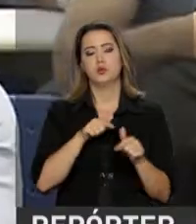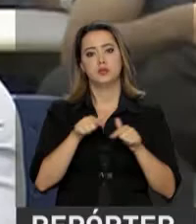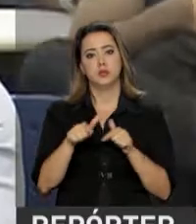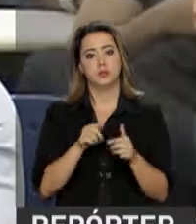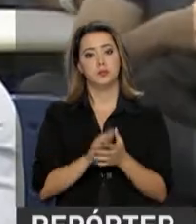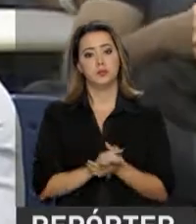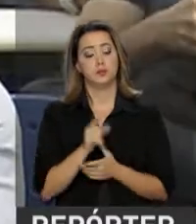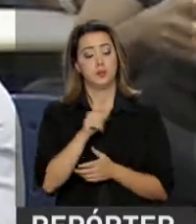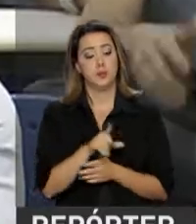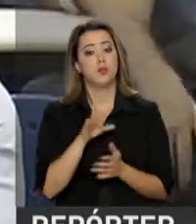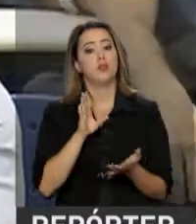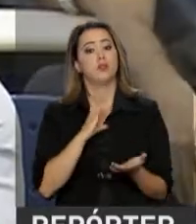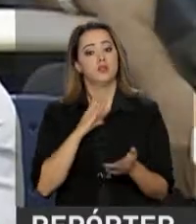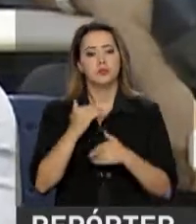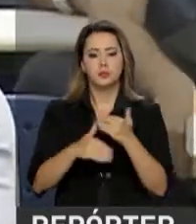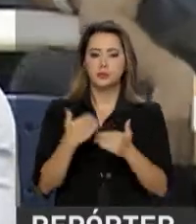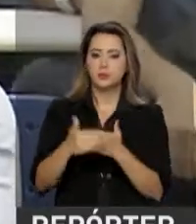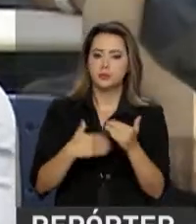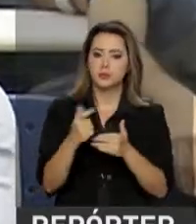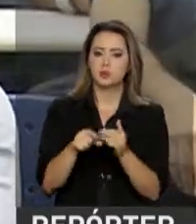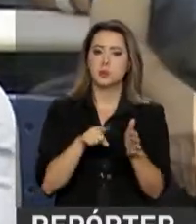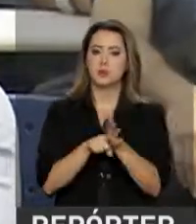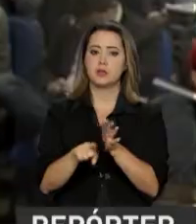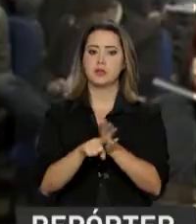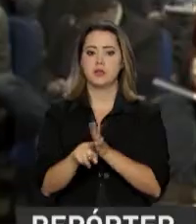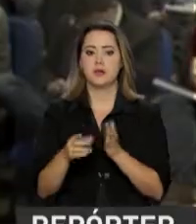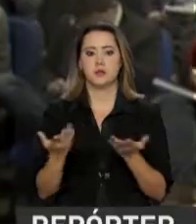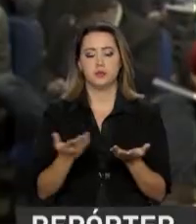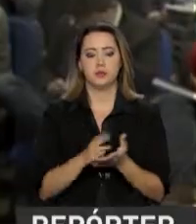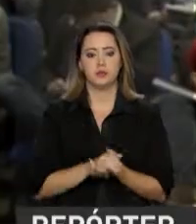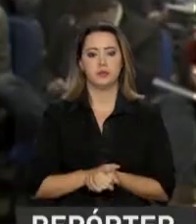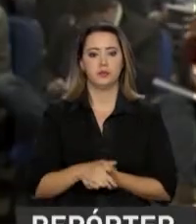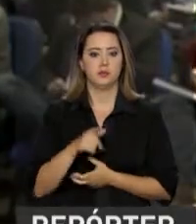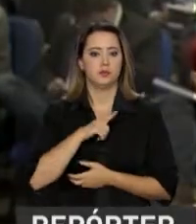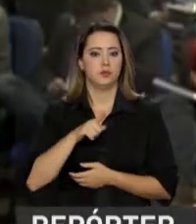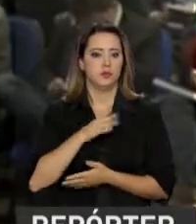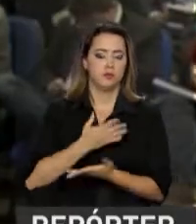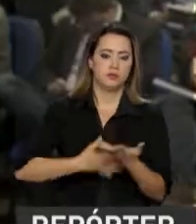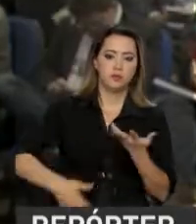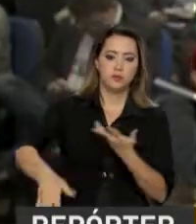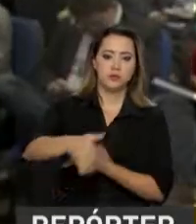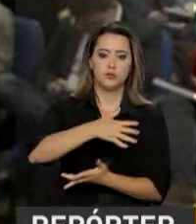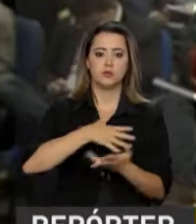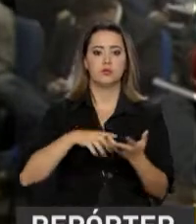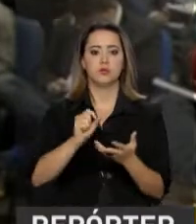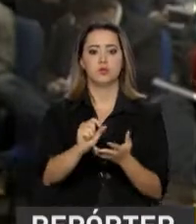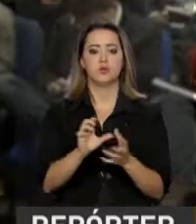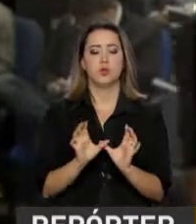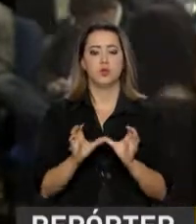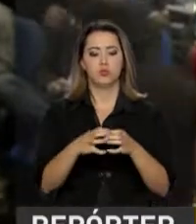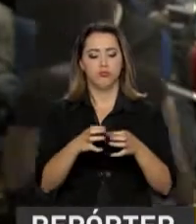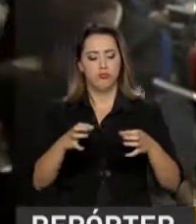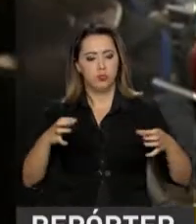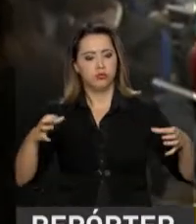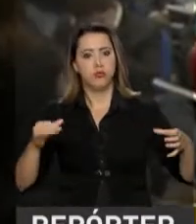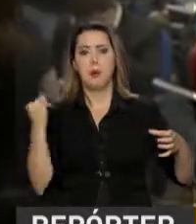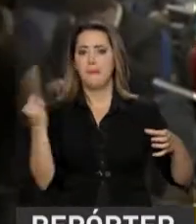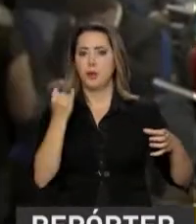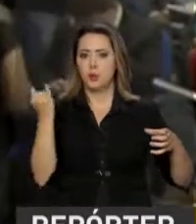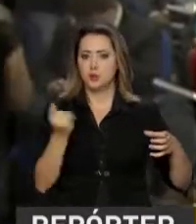e que ainda passam pela fase de pesquisas tivemos um envolvimento enorme de um número significativo